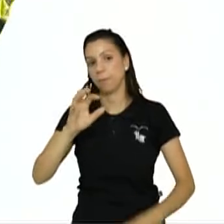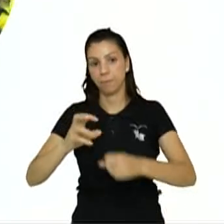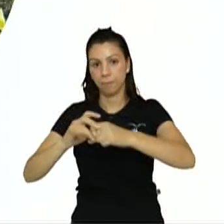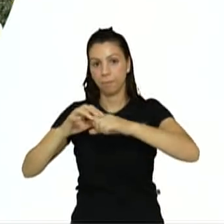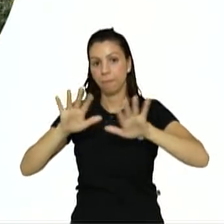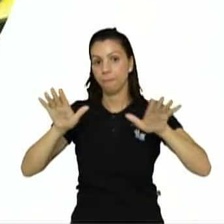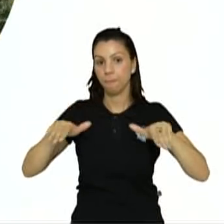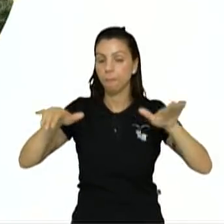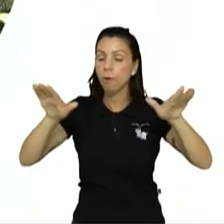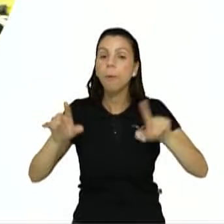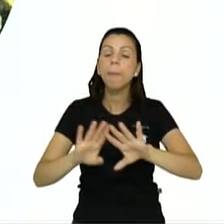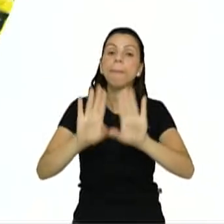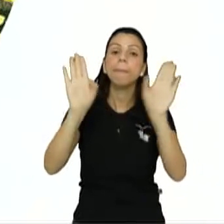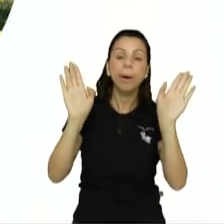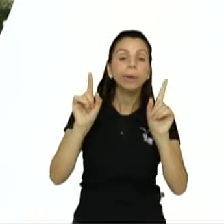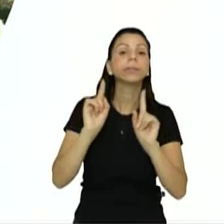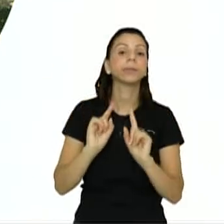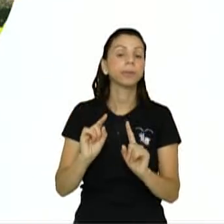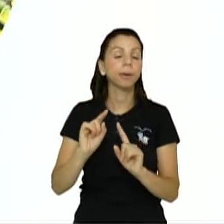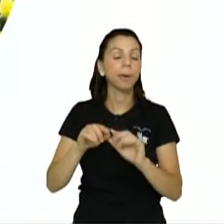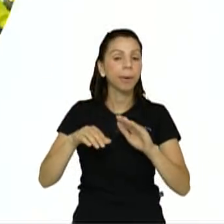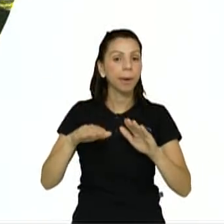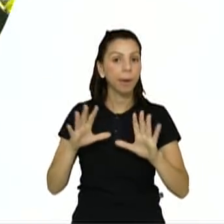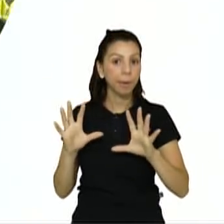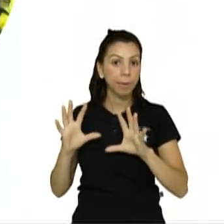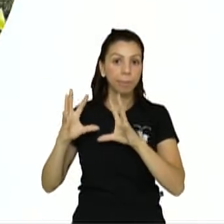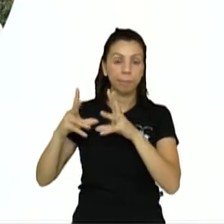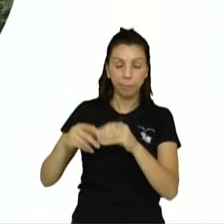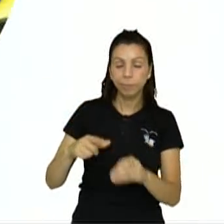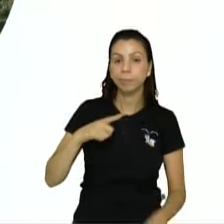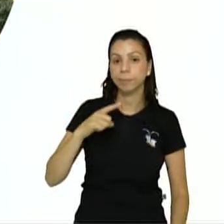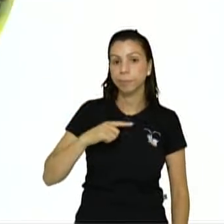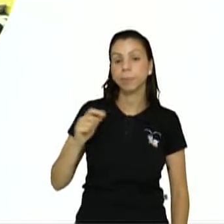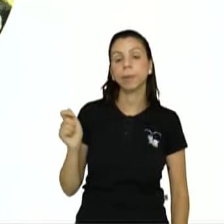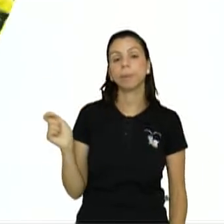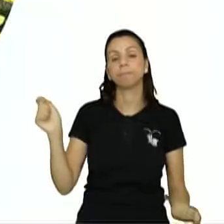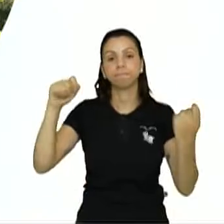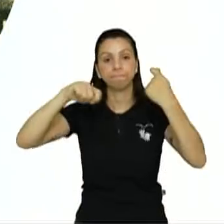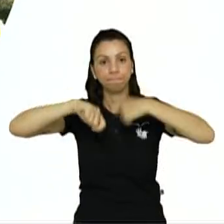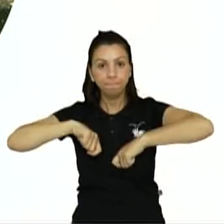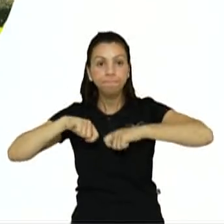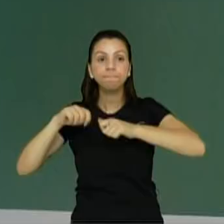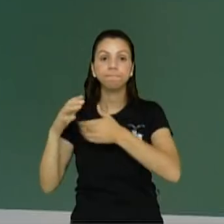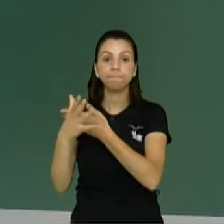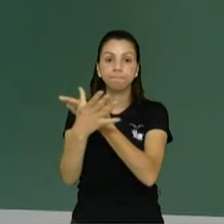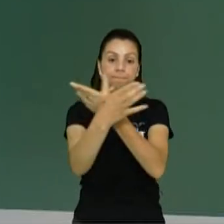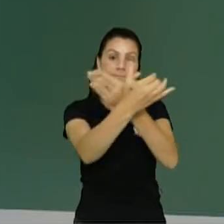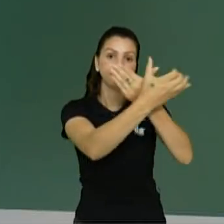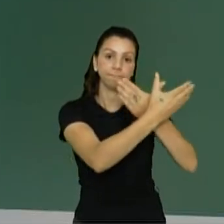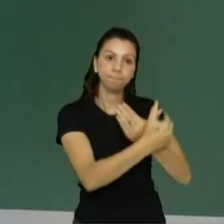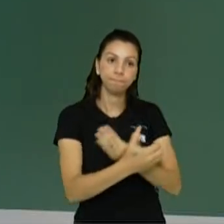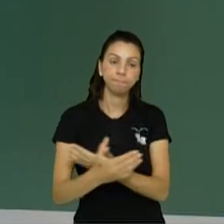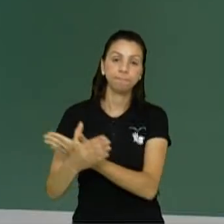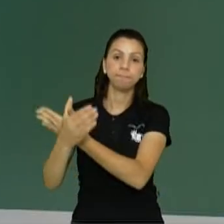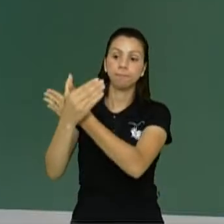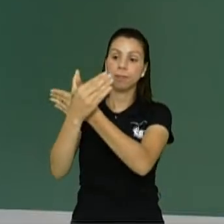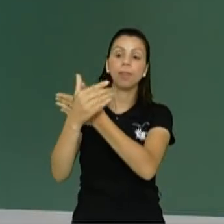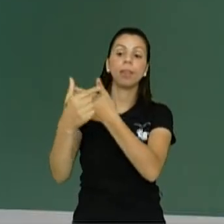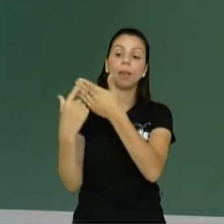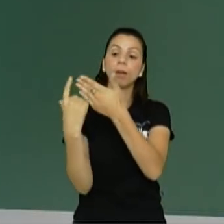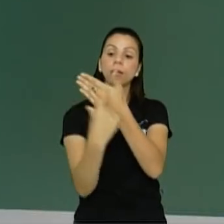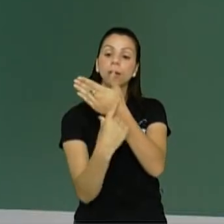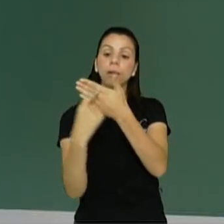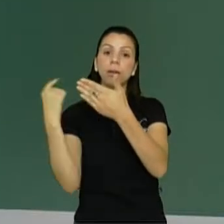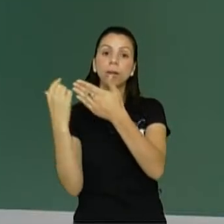voam. Mas a maioria dos artrópodes tem essa capacidade de voo. Eles têm asas que vão auxiliar nesse